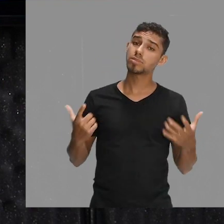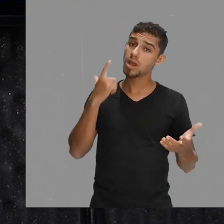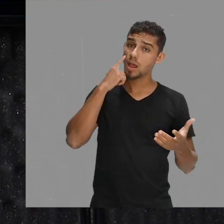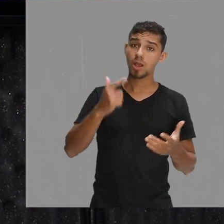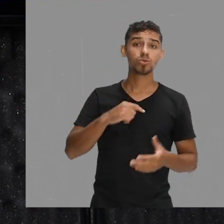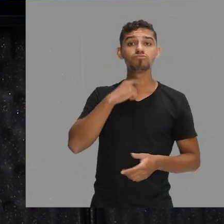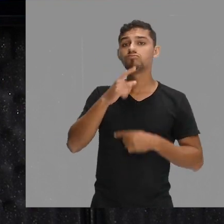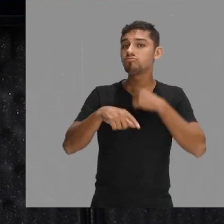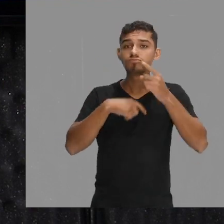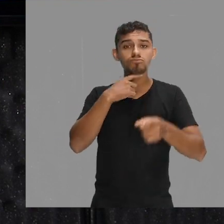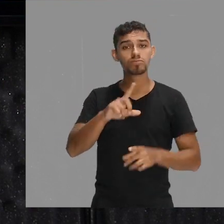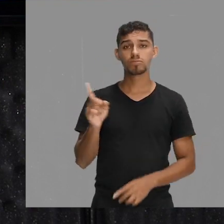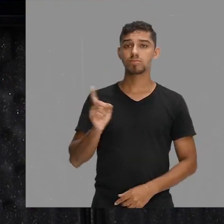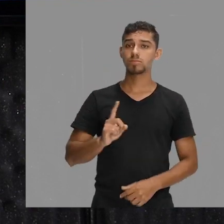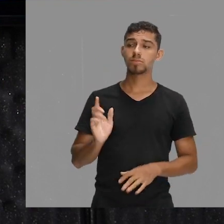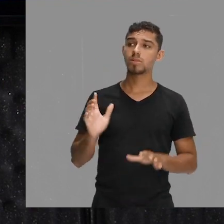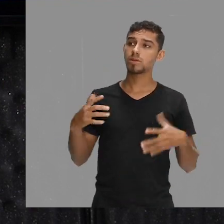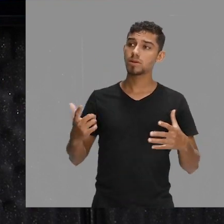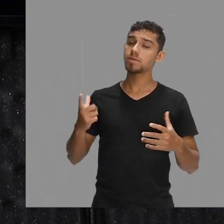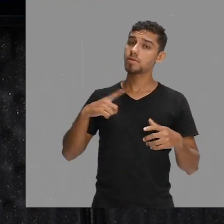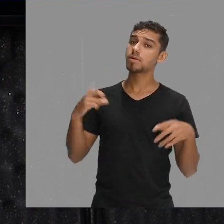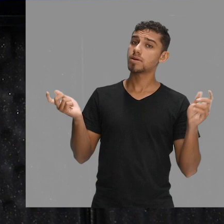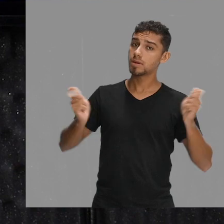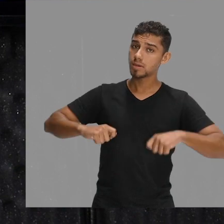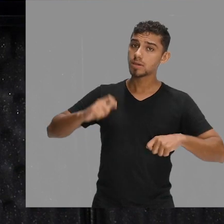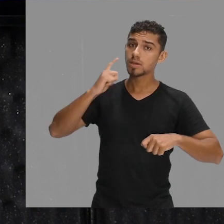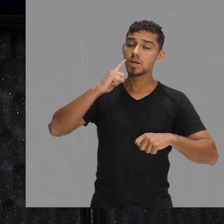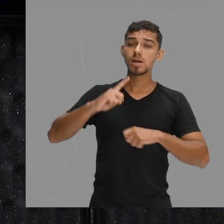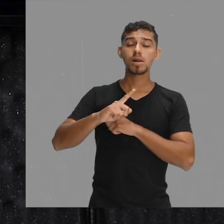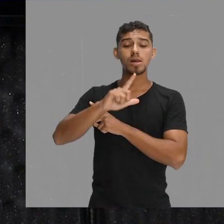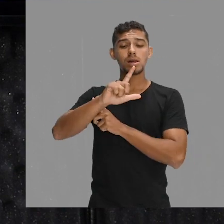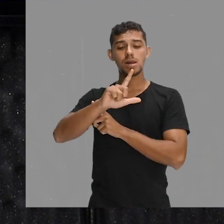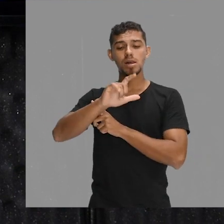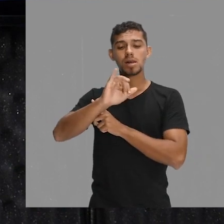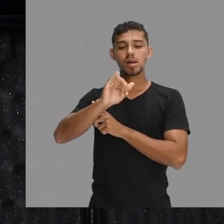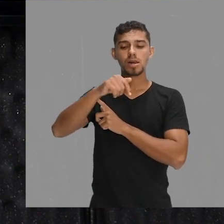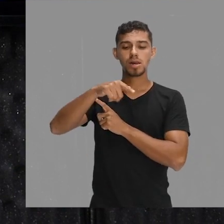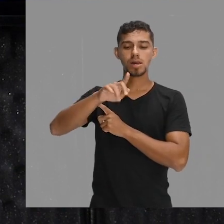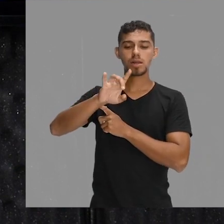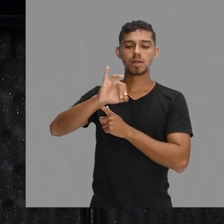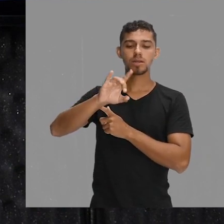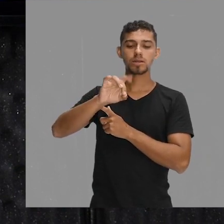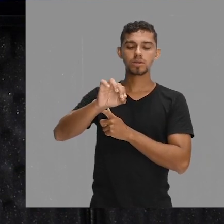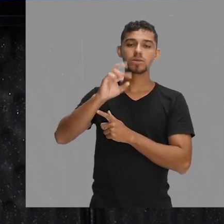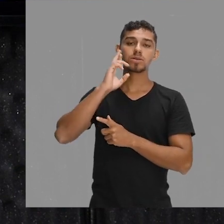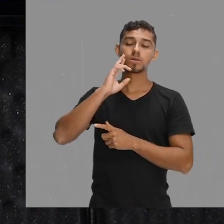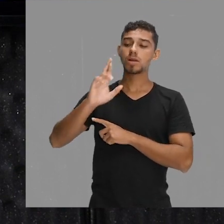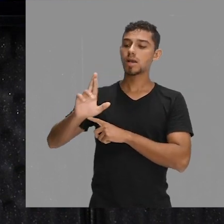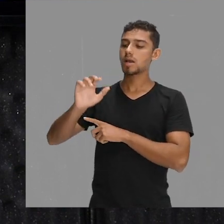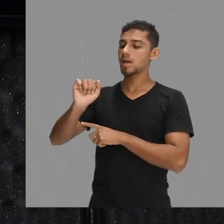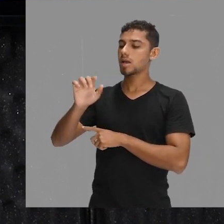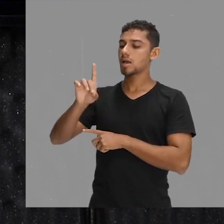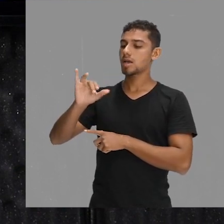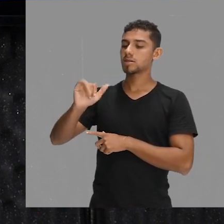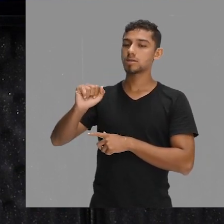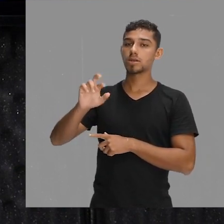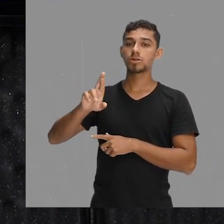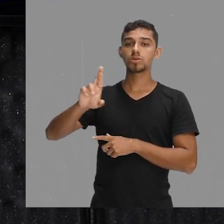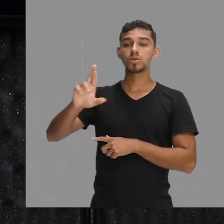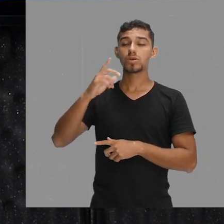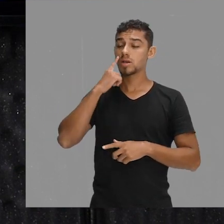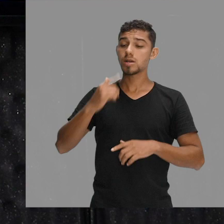não aconteça, nós temos um líquido do radiador. E lá nós temos substâncias que vão impedir